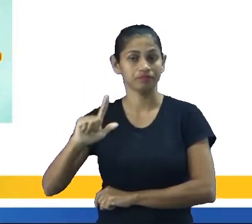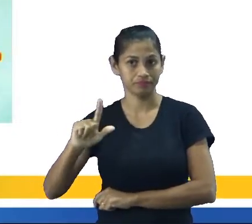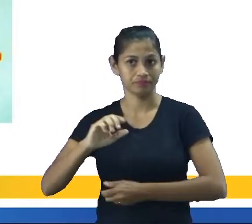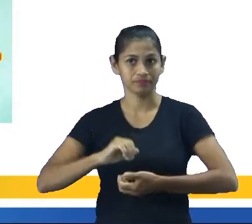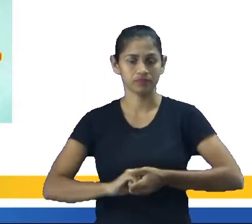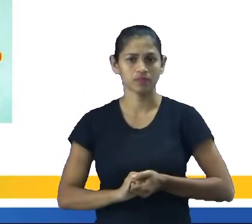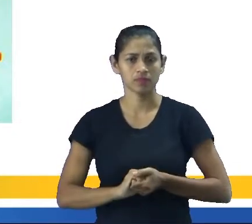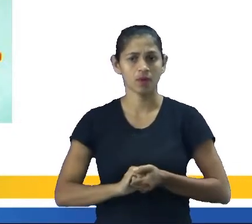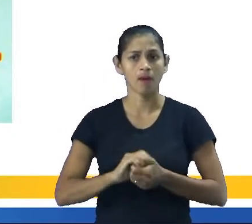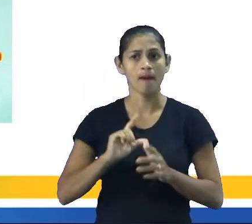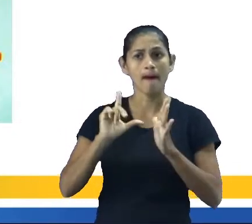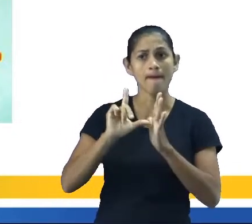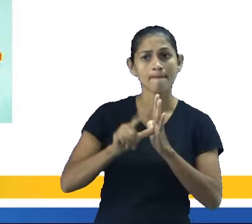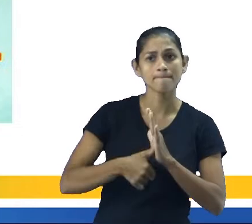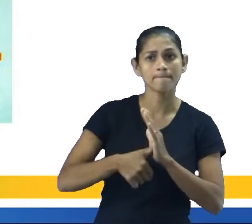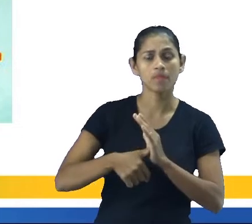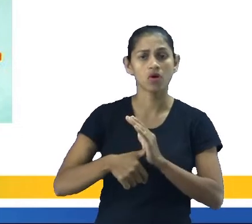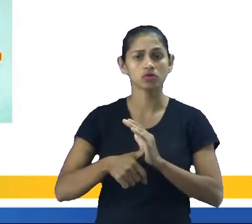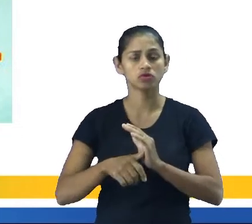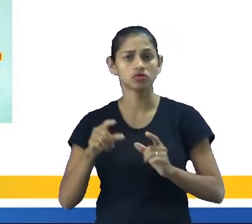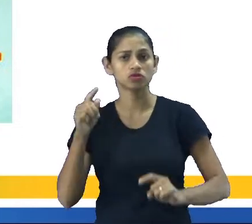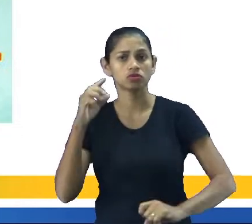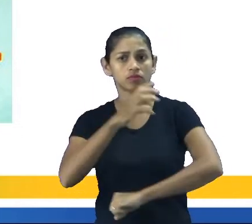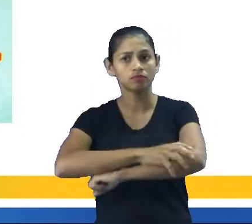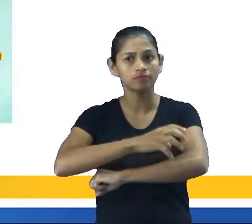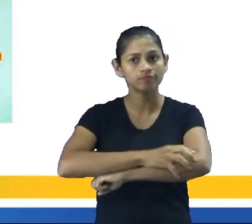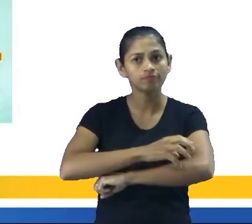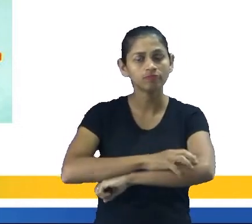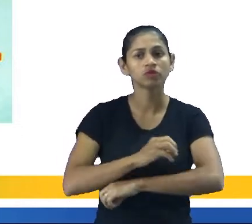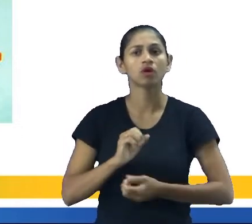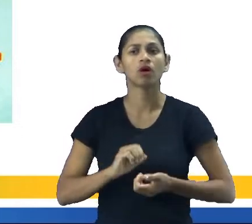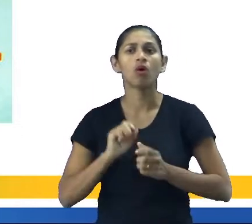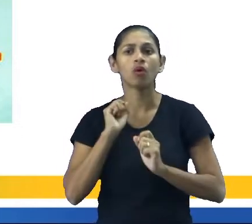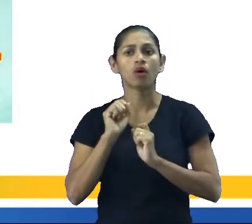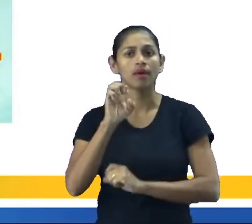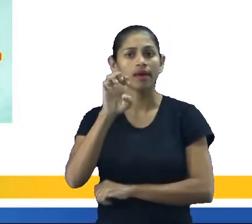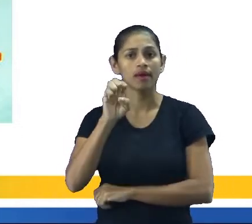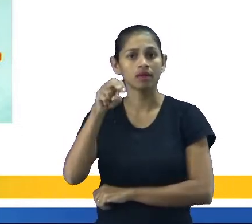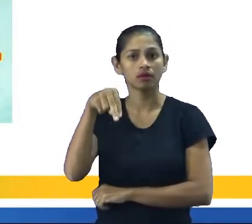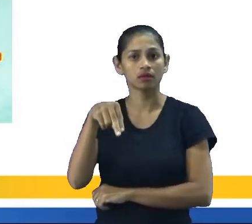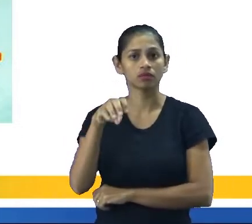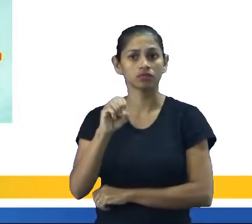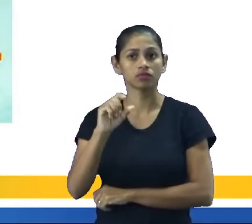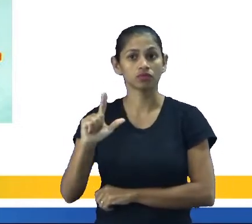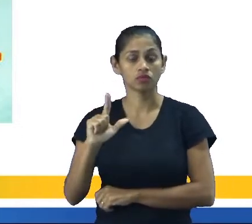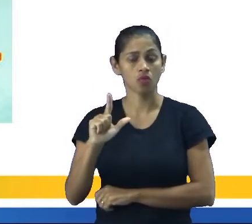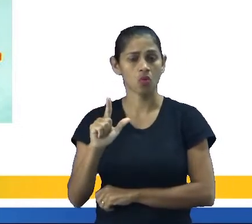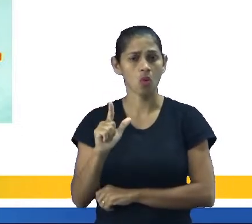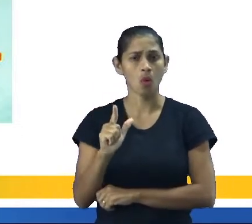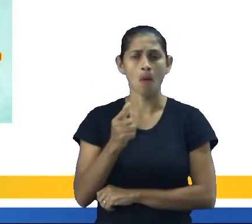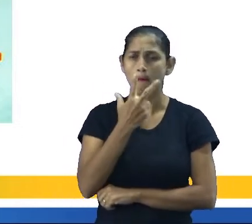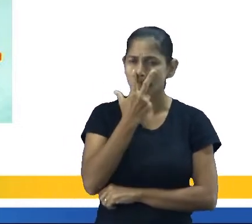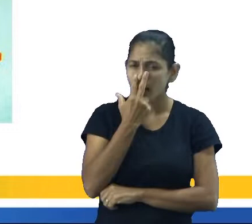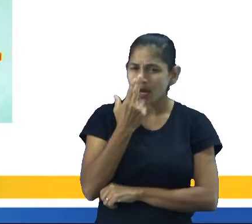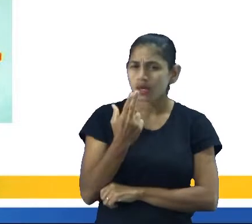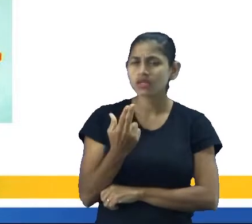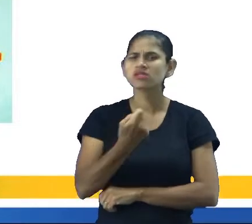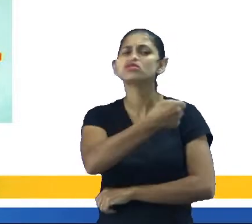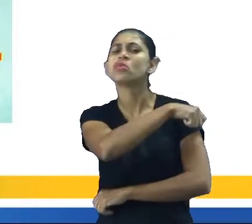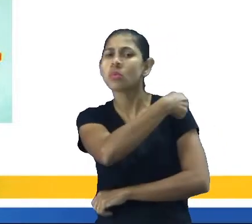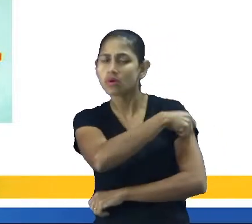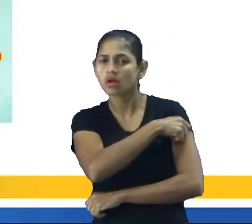função orgânica é o enol. Então ele é bem semelhante ali com o álcool, porém ele vai ter o quê? Ele vai ter